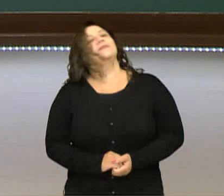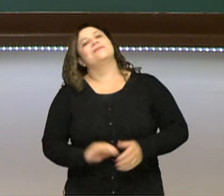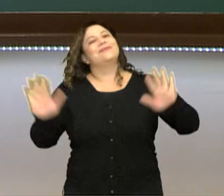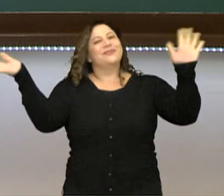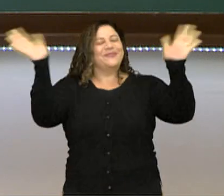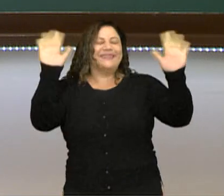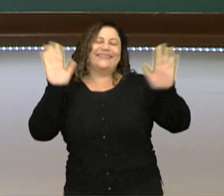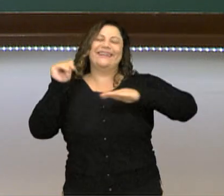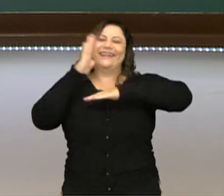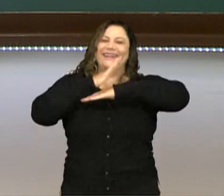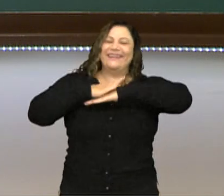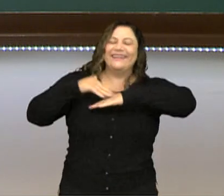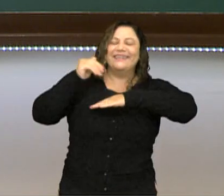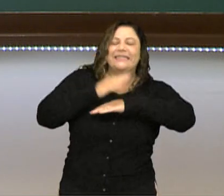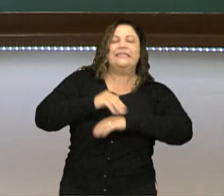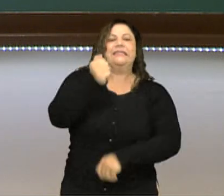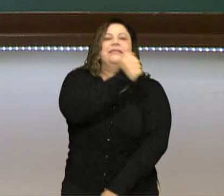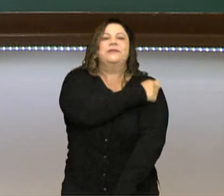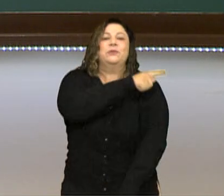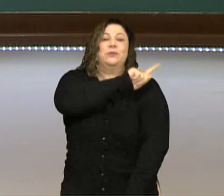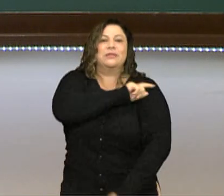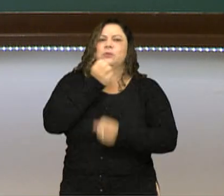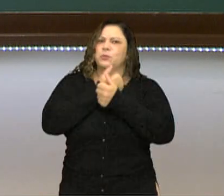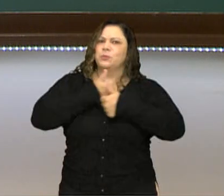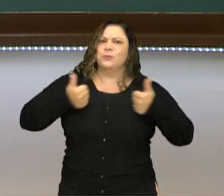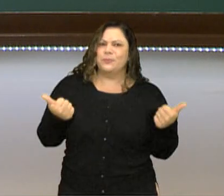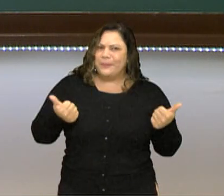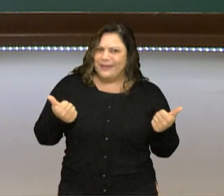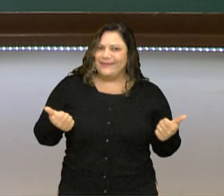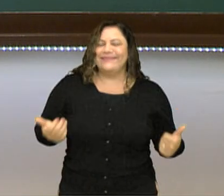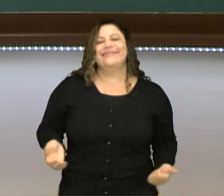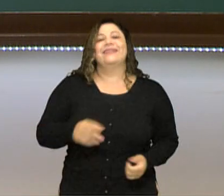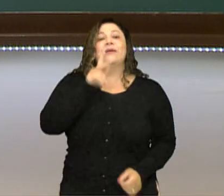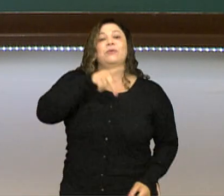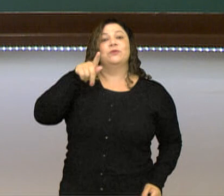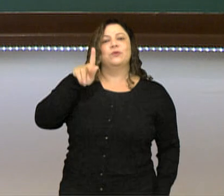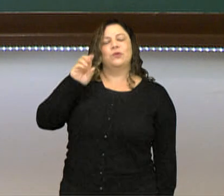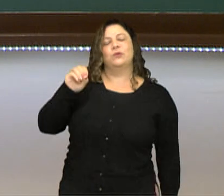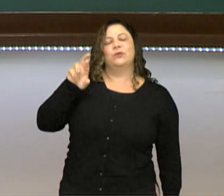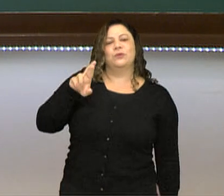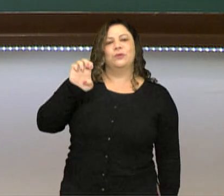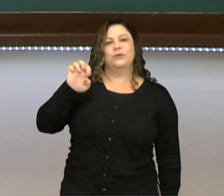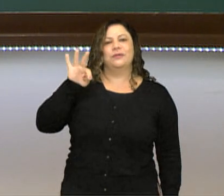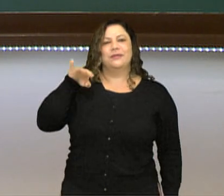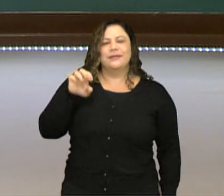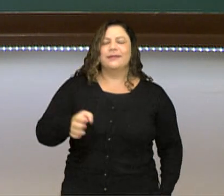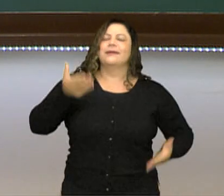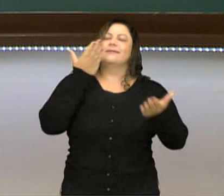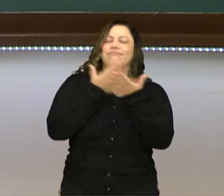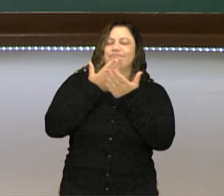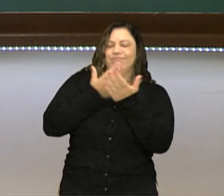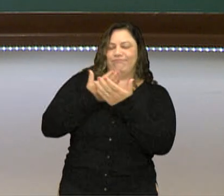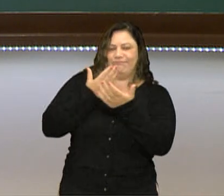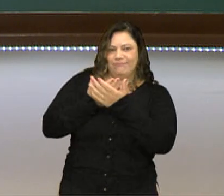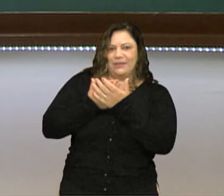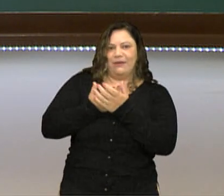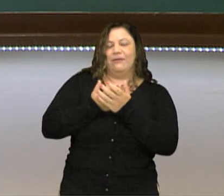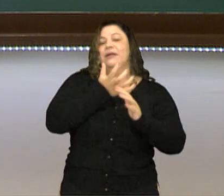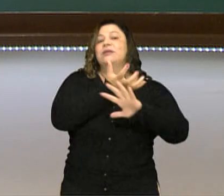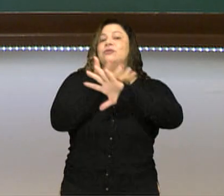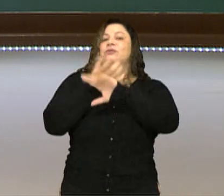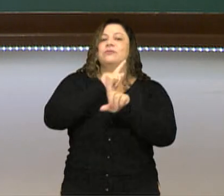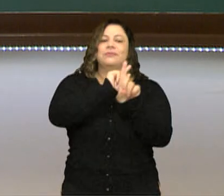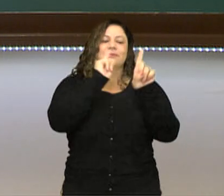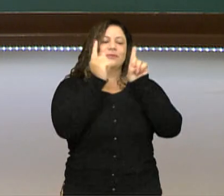Olá, meus queridos alunos do 7º ano, tudo bem com vocês? Professora Gorete Wozniak, mais uma aula de geografia e vamos